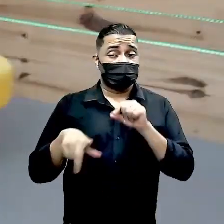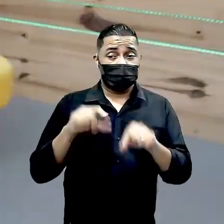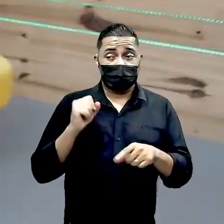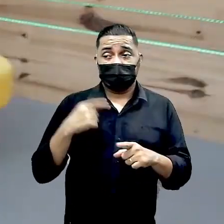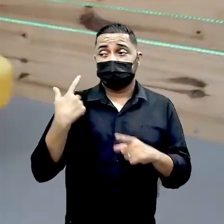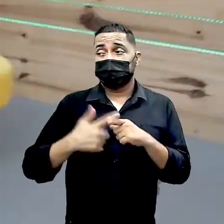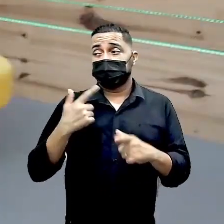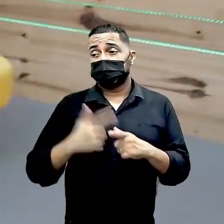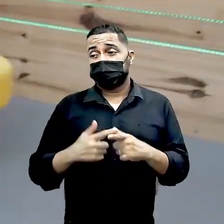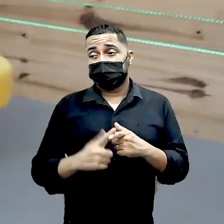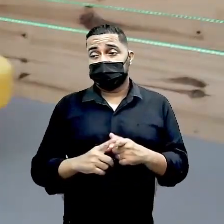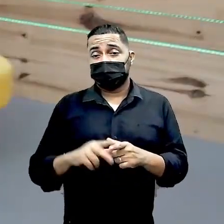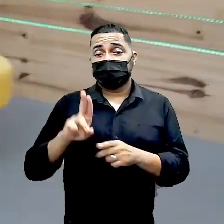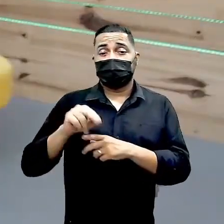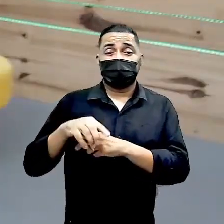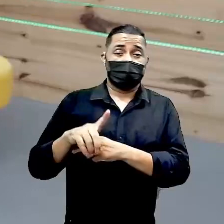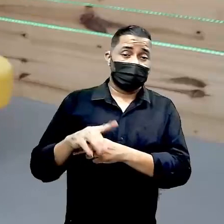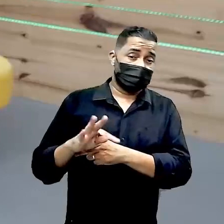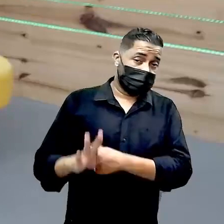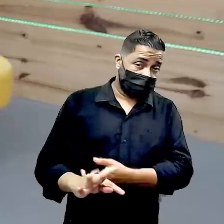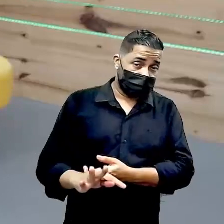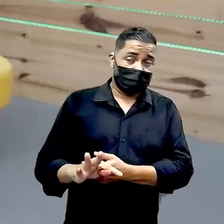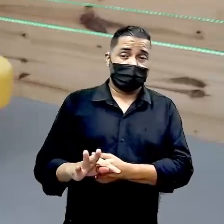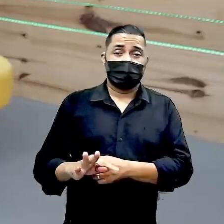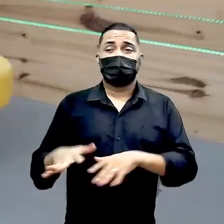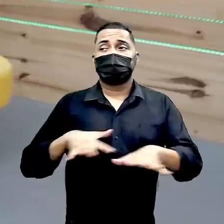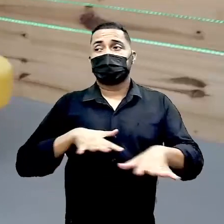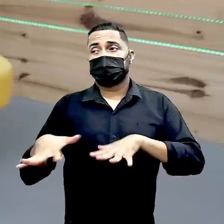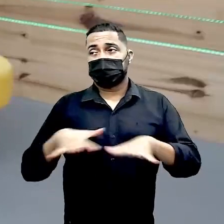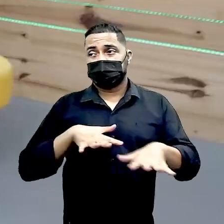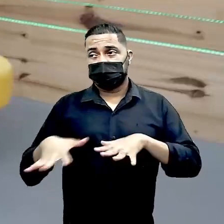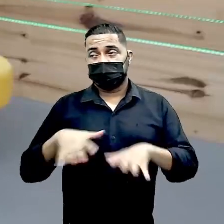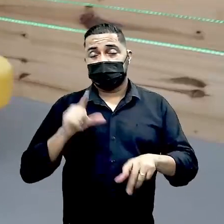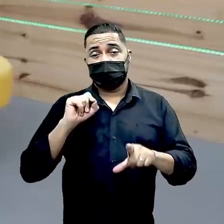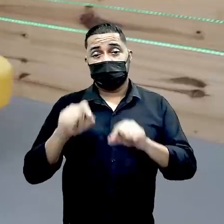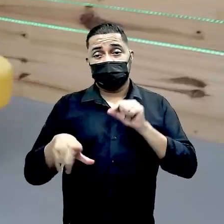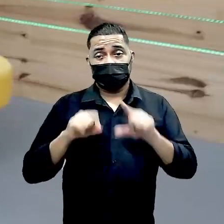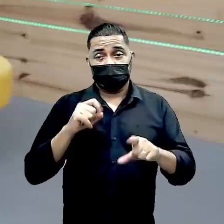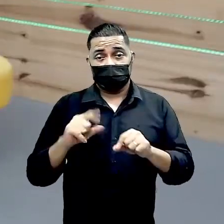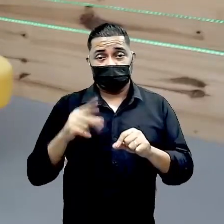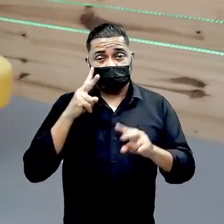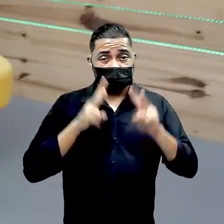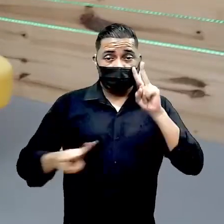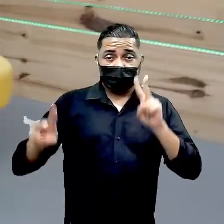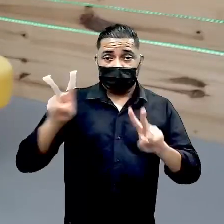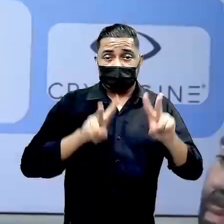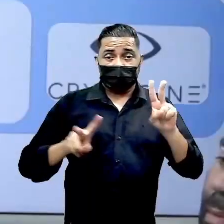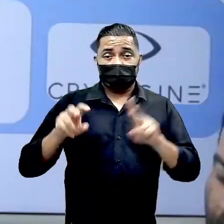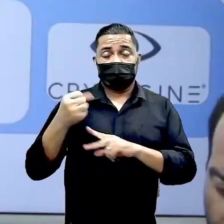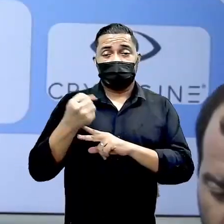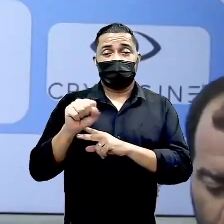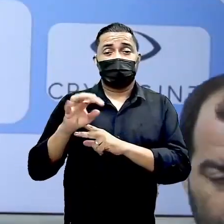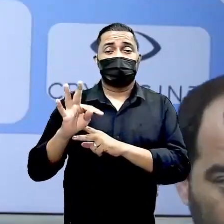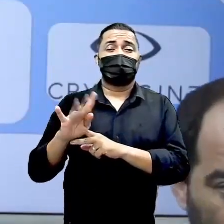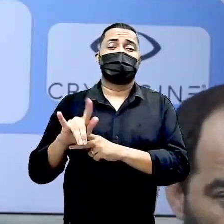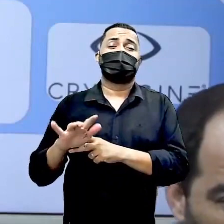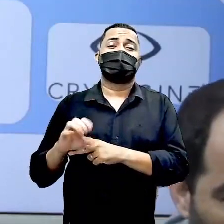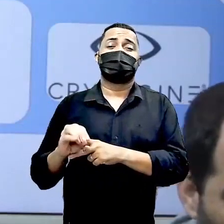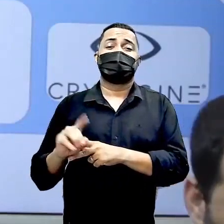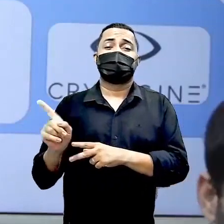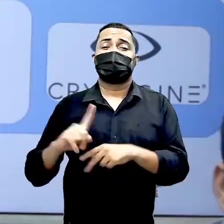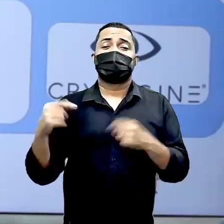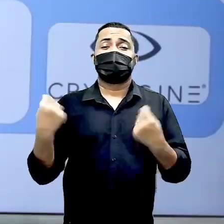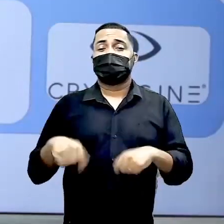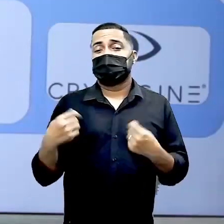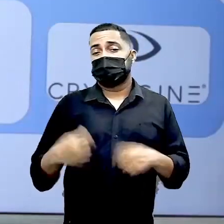causa do Unity. Foi ele que me mobilizou a escolher o Visual Studio. Mas ele não é necessário, o Visual Studio não